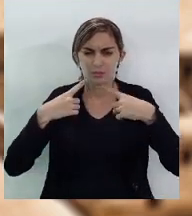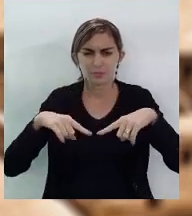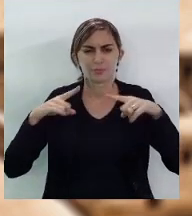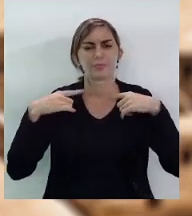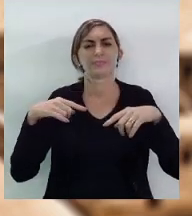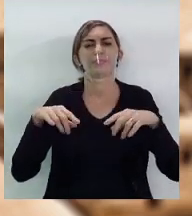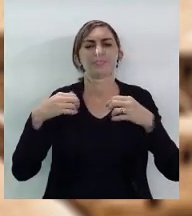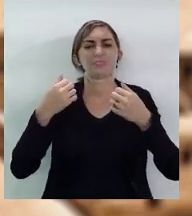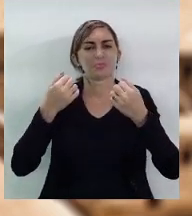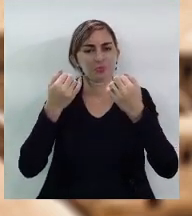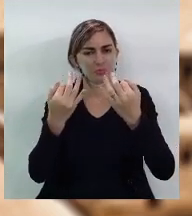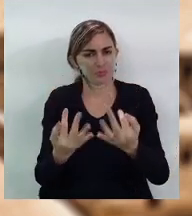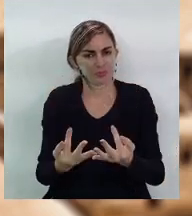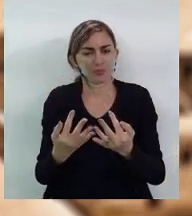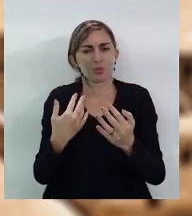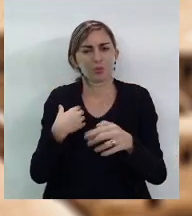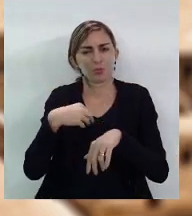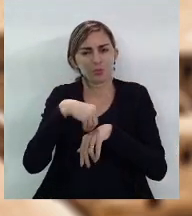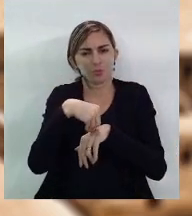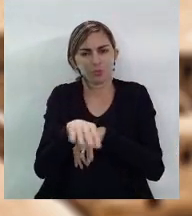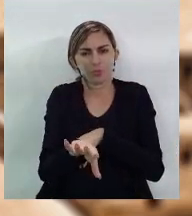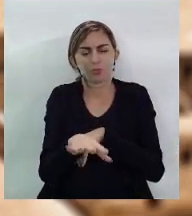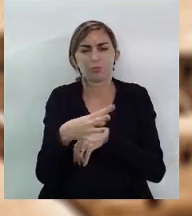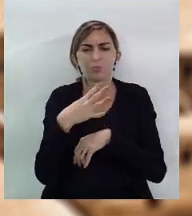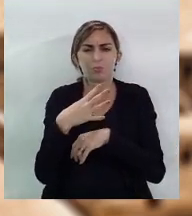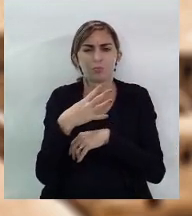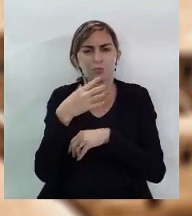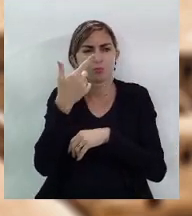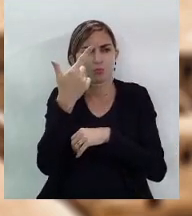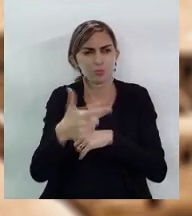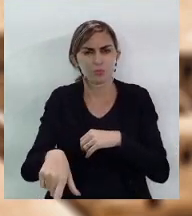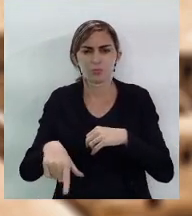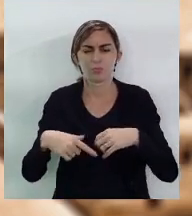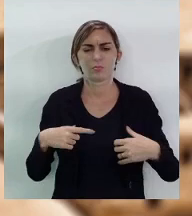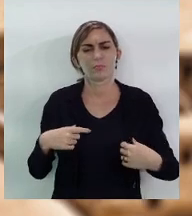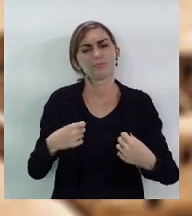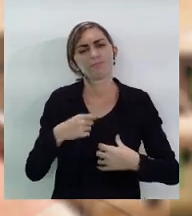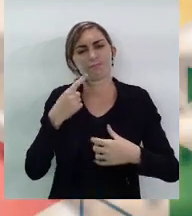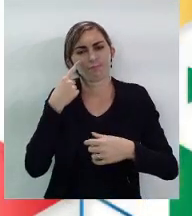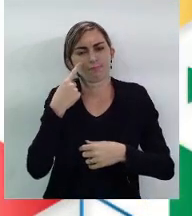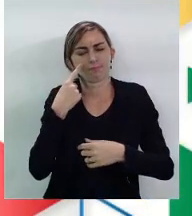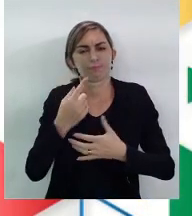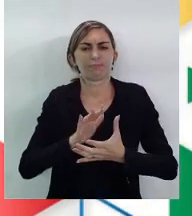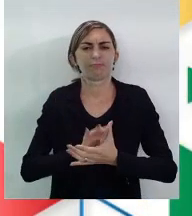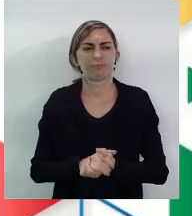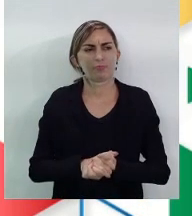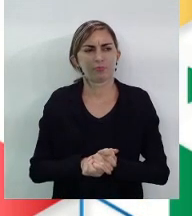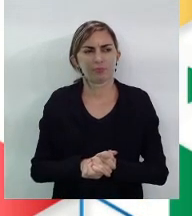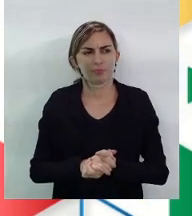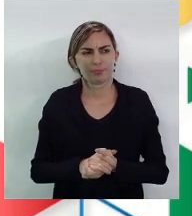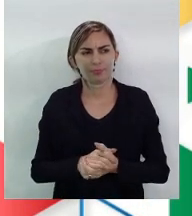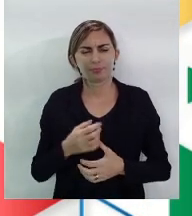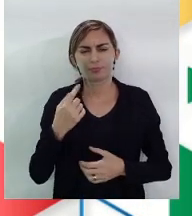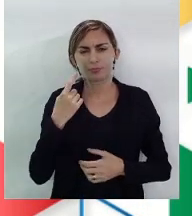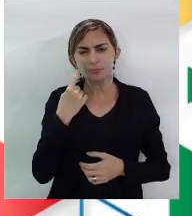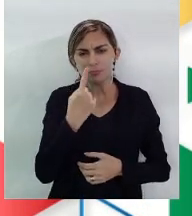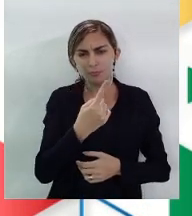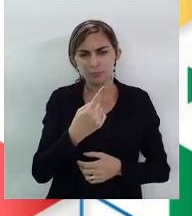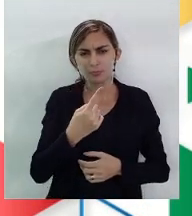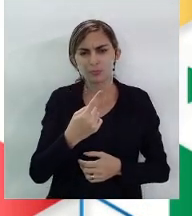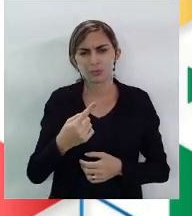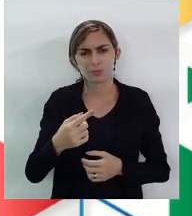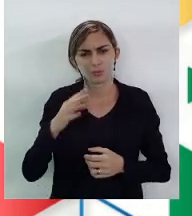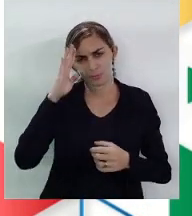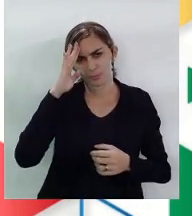Outras questões importantes trago para vocês. Mais questões dos ritos. Vamos adiante. Olhem aí, acompanhem comigo.